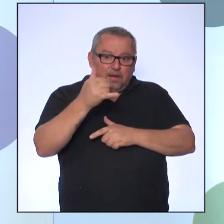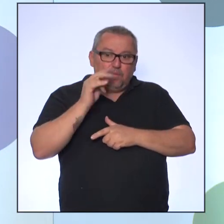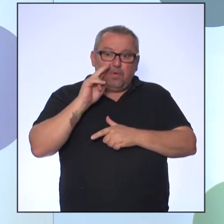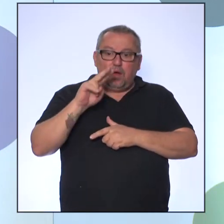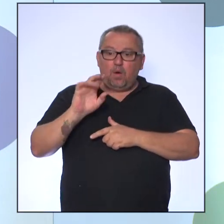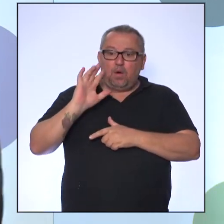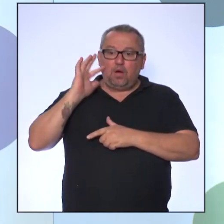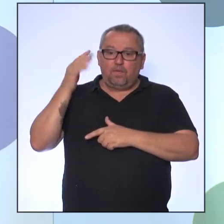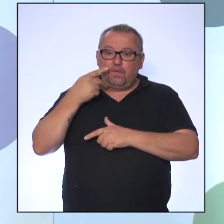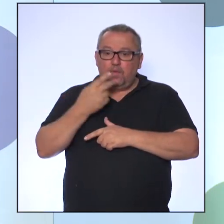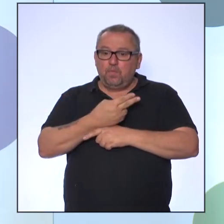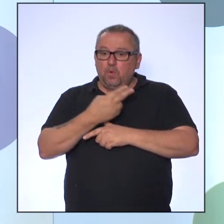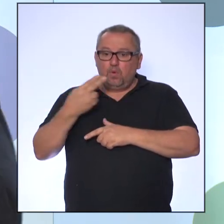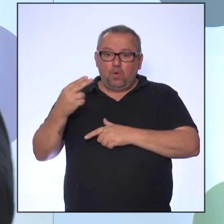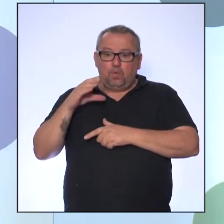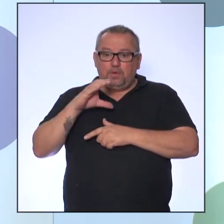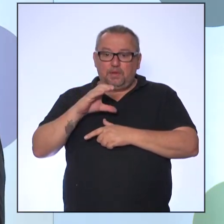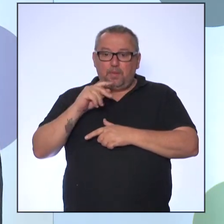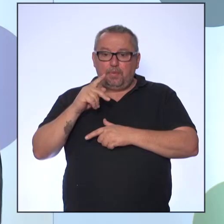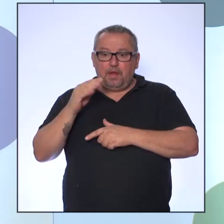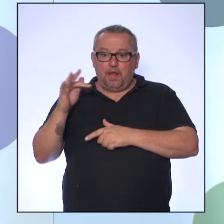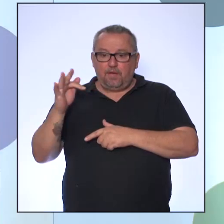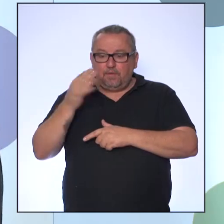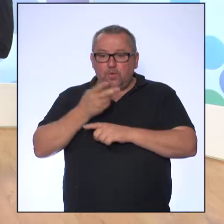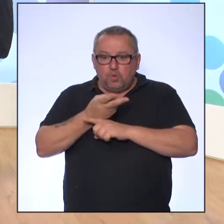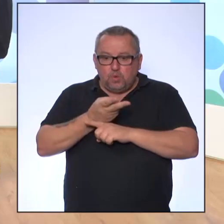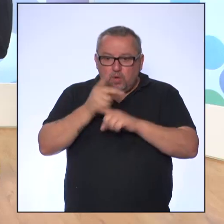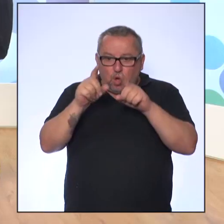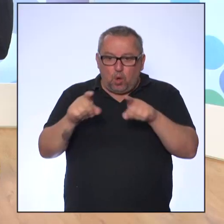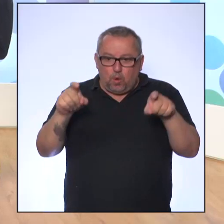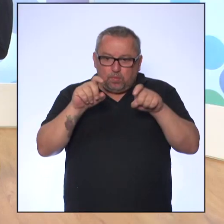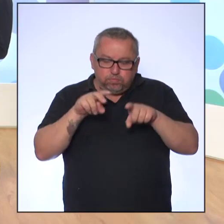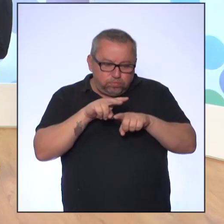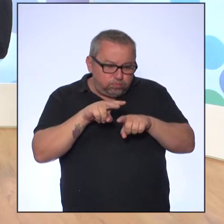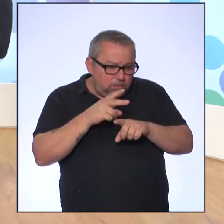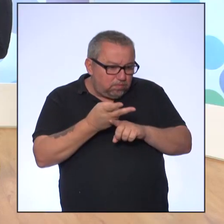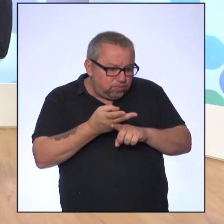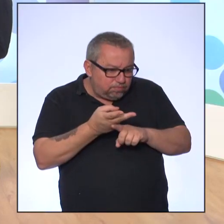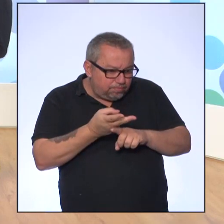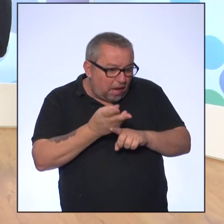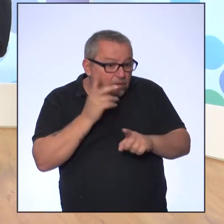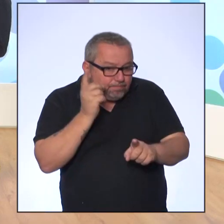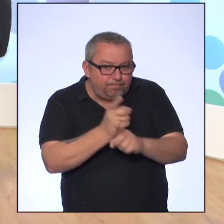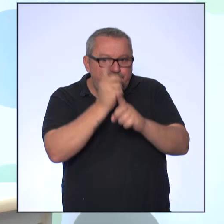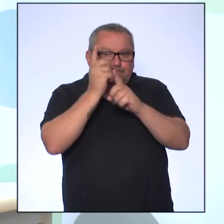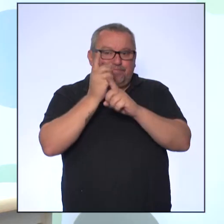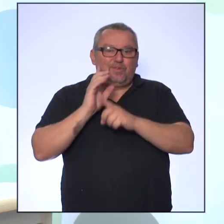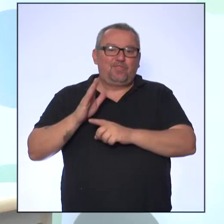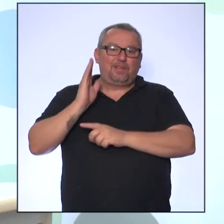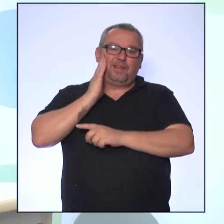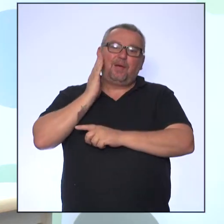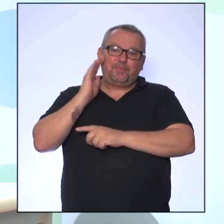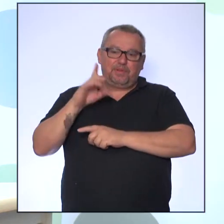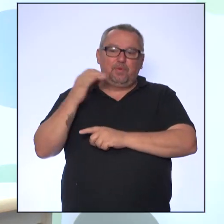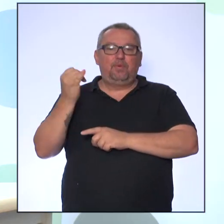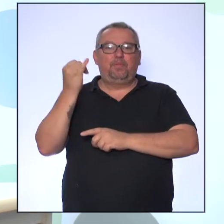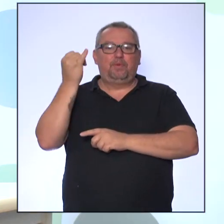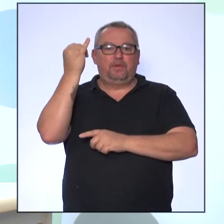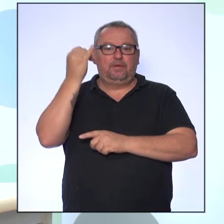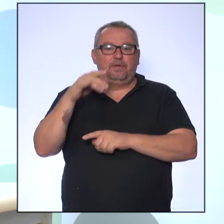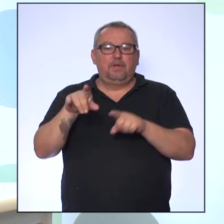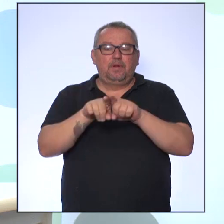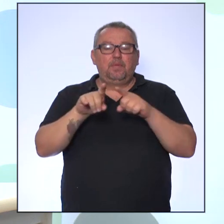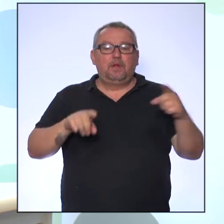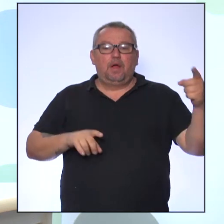você só fala o seu nome, o seu CPF, a pessoa já busca e já sabe todo o seu pedido. isso mesmo. Então o cadastro serve É muito para importante, isso, né? né? E a